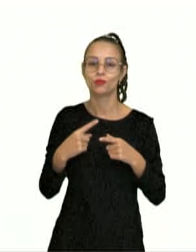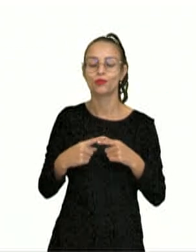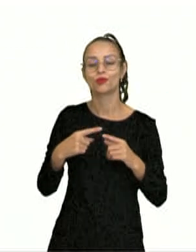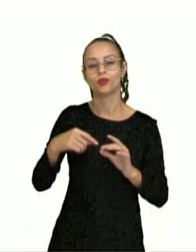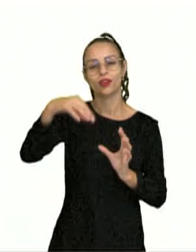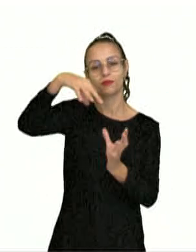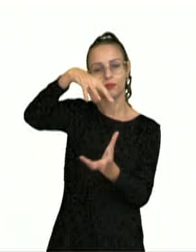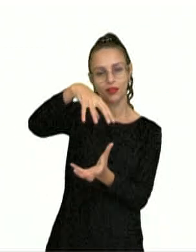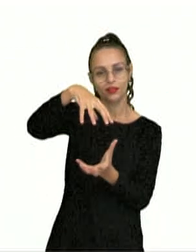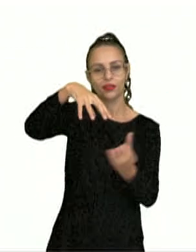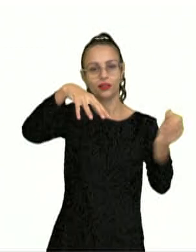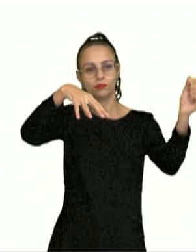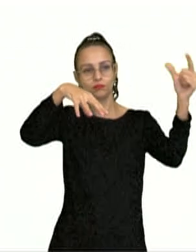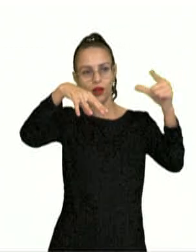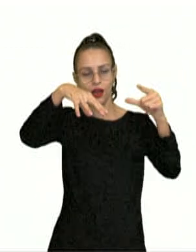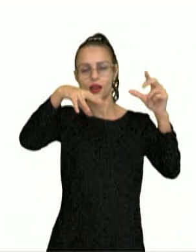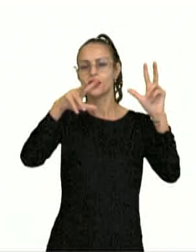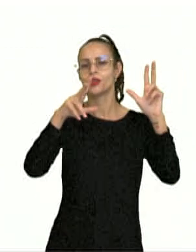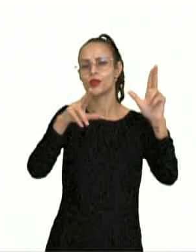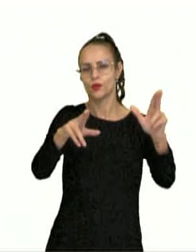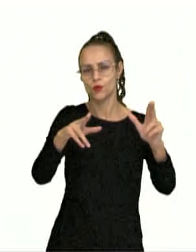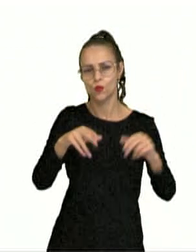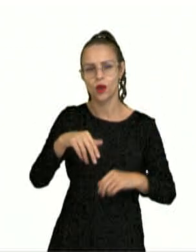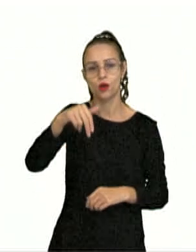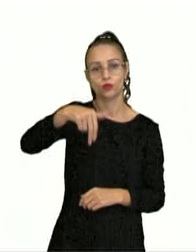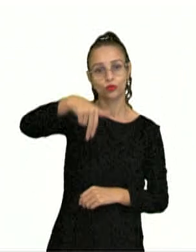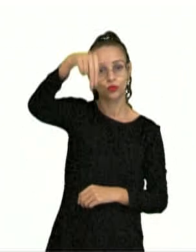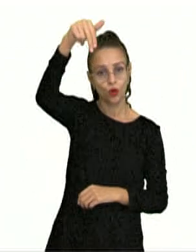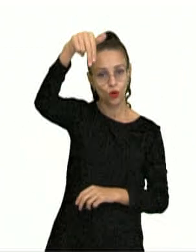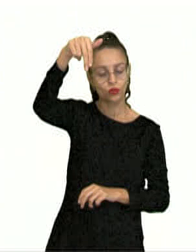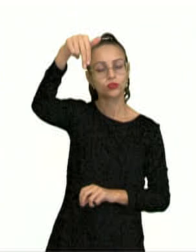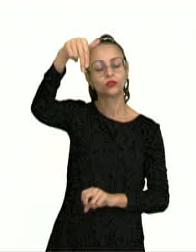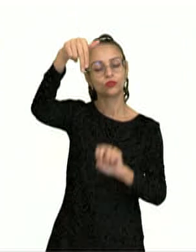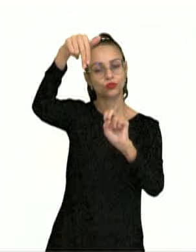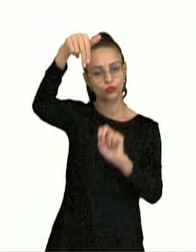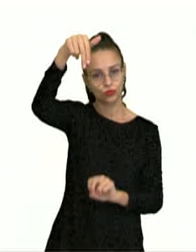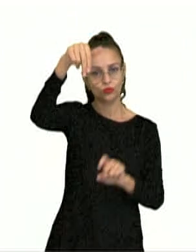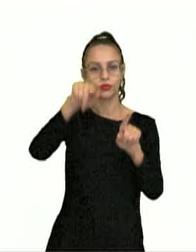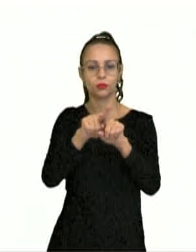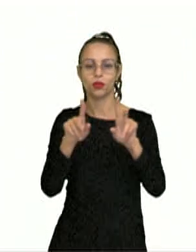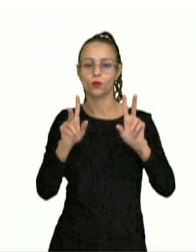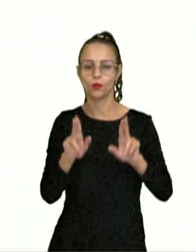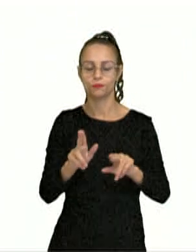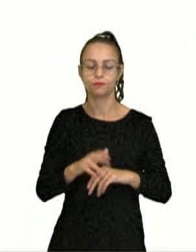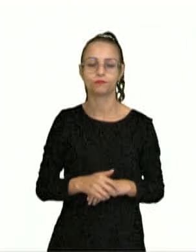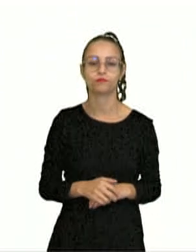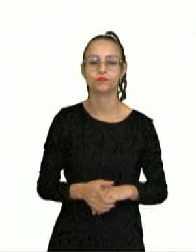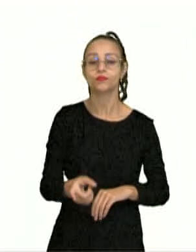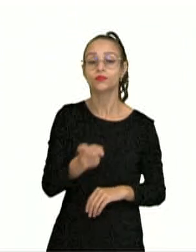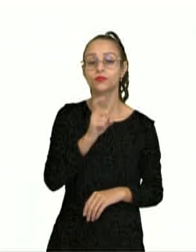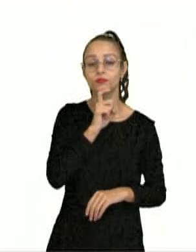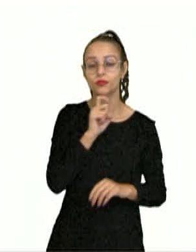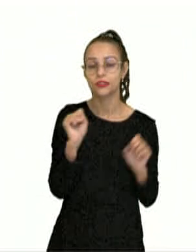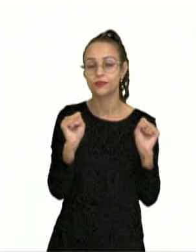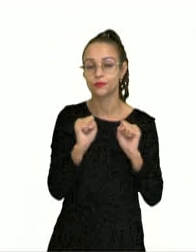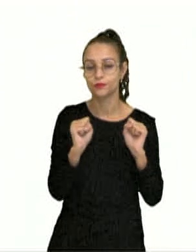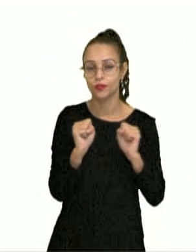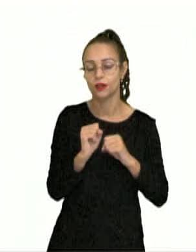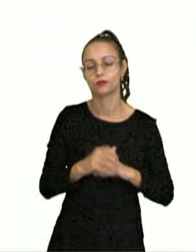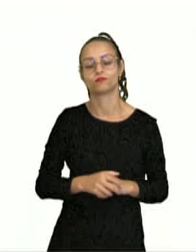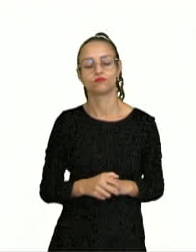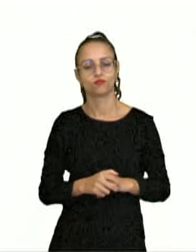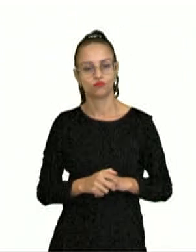iluminação é igual nos 2 hemisférios, tanto na parte norte da Terra quanto na parte sul. E no inverno, a temperatura do ar